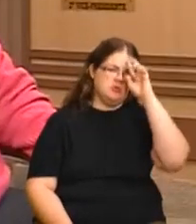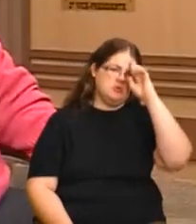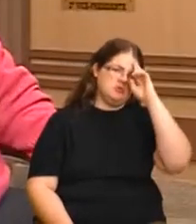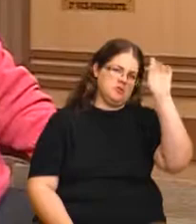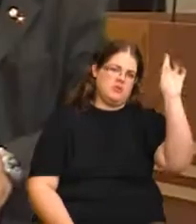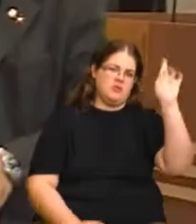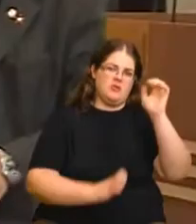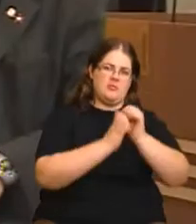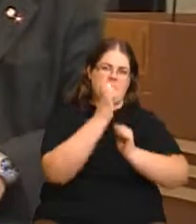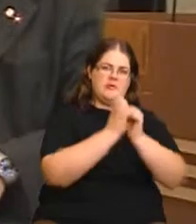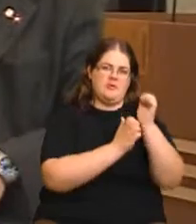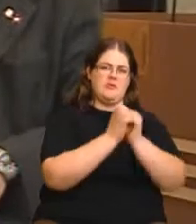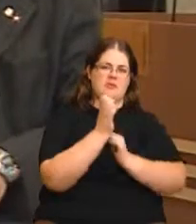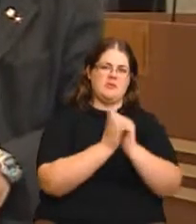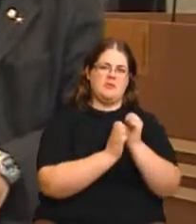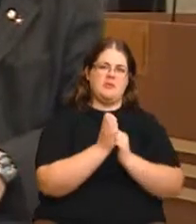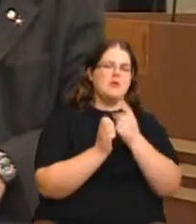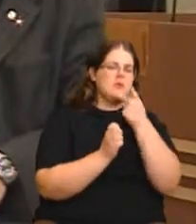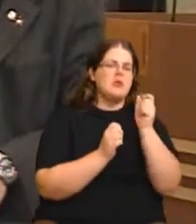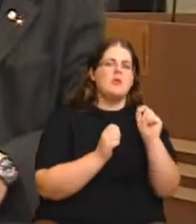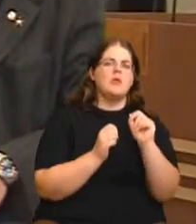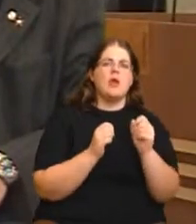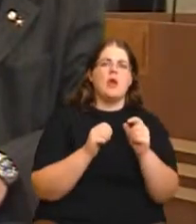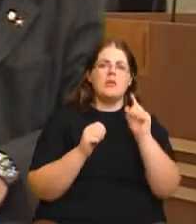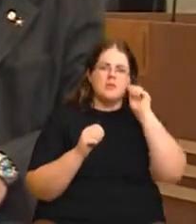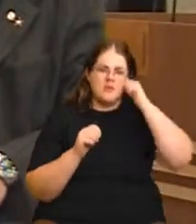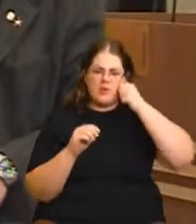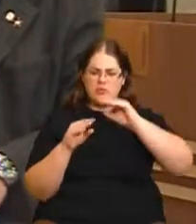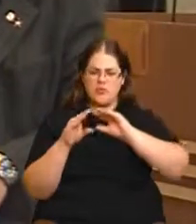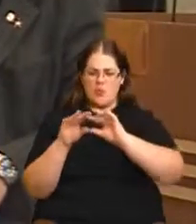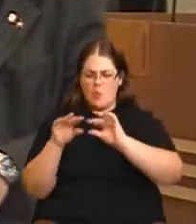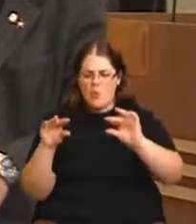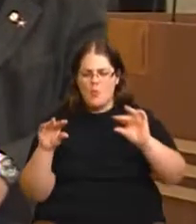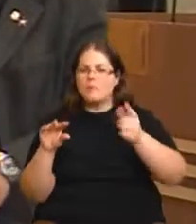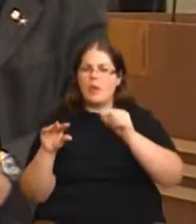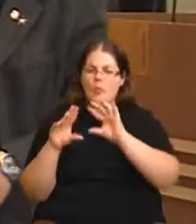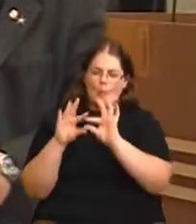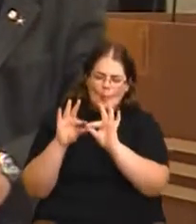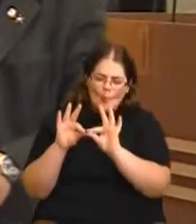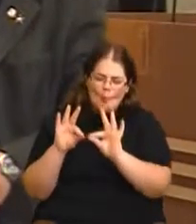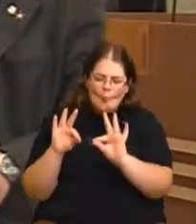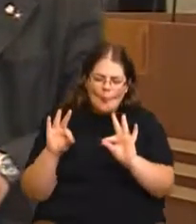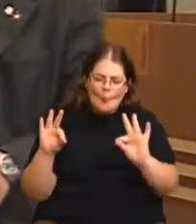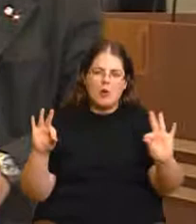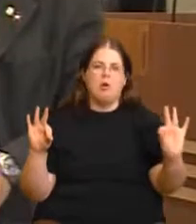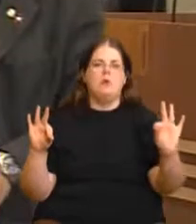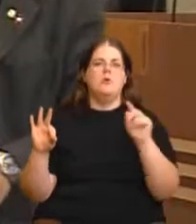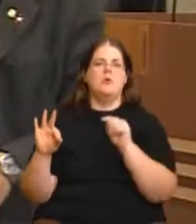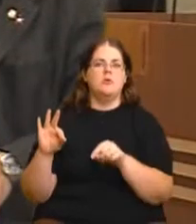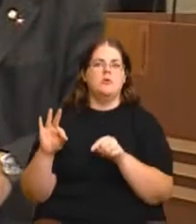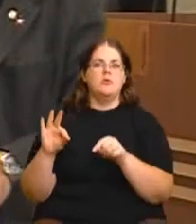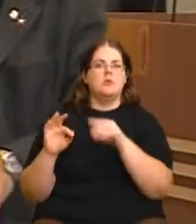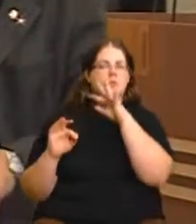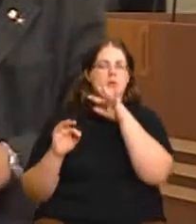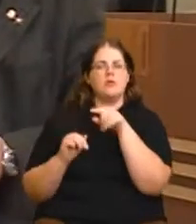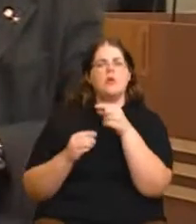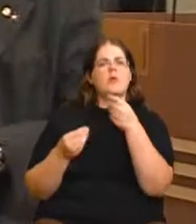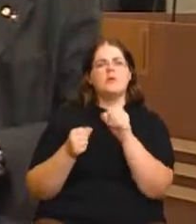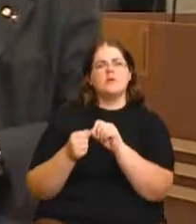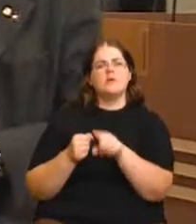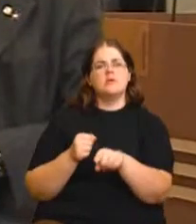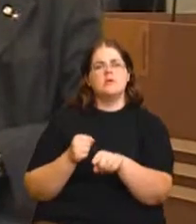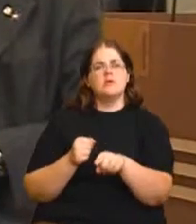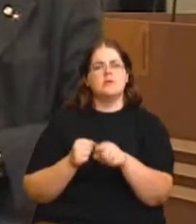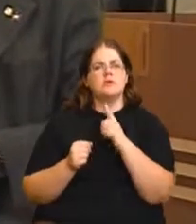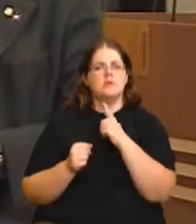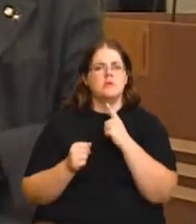do asfalto? Aquele ali foi o fundamental. Acho que era o que nós precisávamos, a cereja do bolo, né? A cereja do bolo ali para pegar e